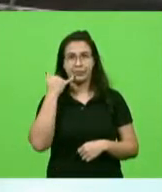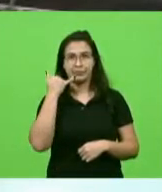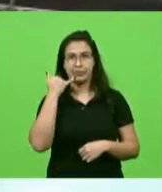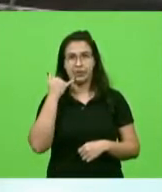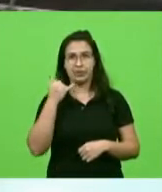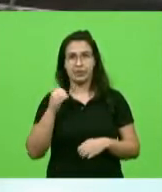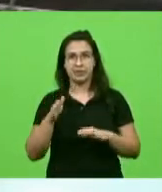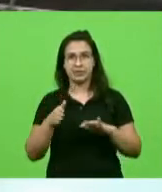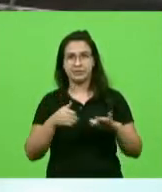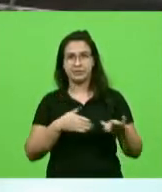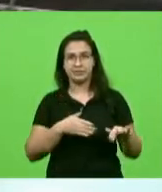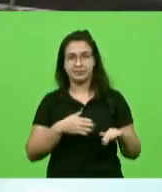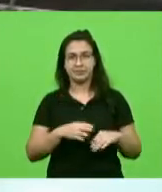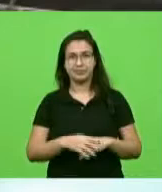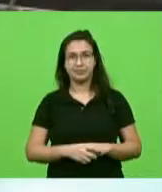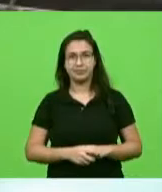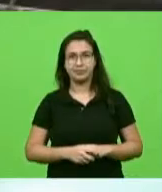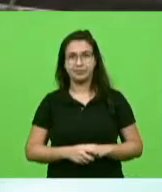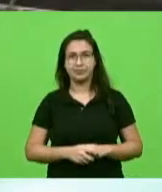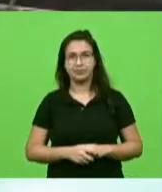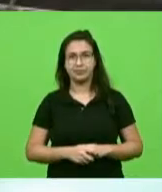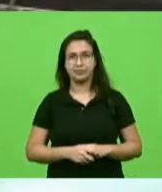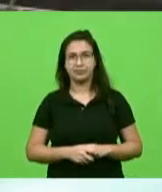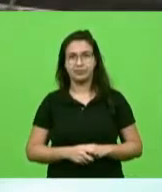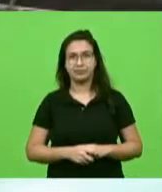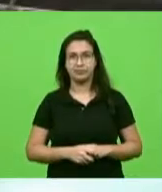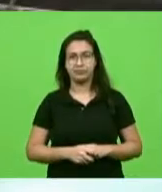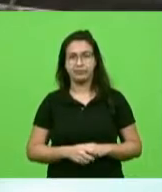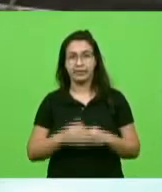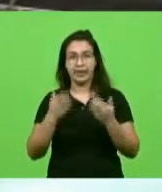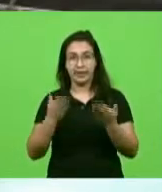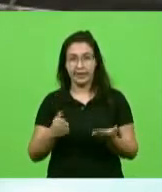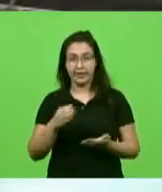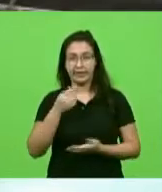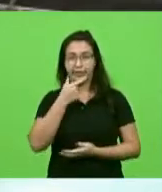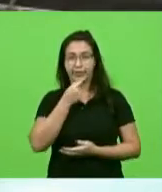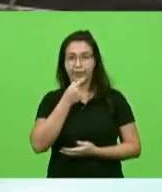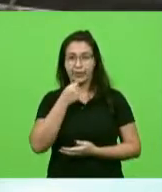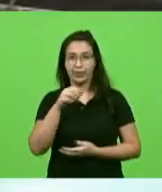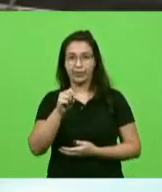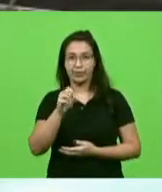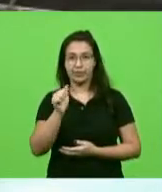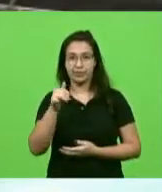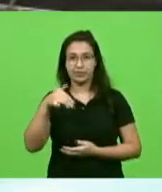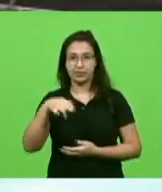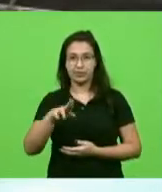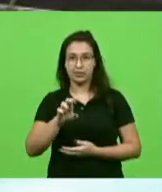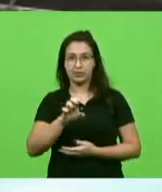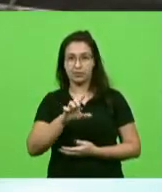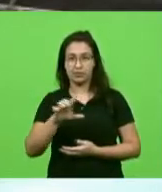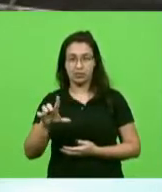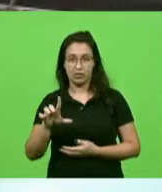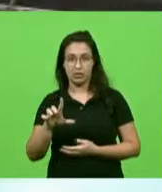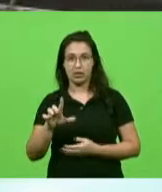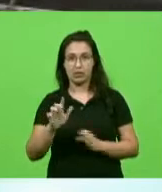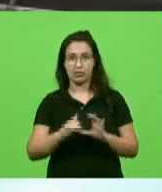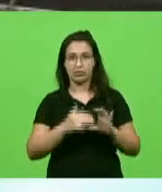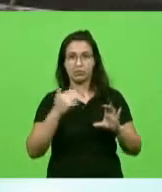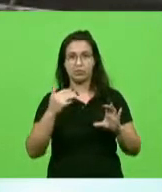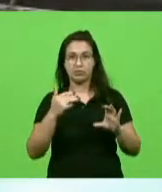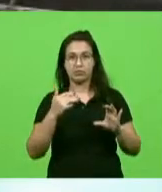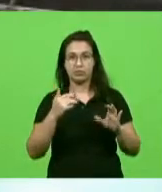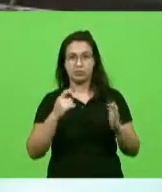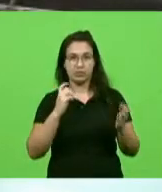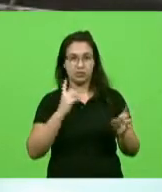fecha aspas, transcrição original. O mesmo Samuel, em mensagem encontrada em seu telefone